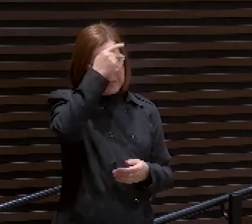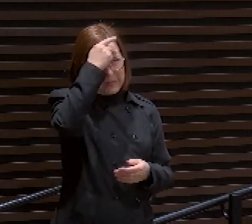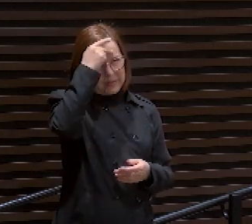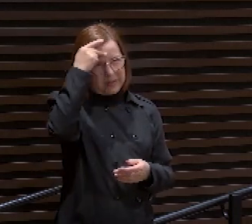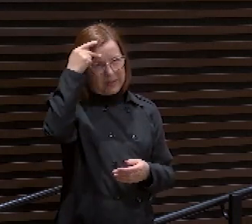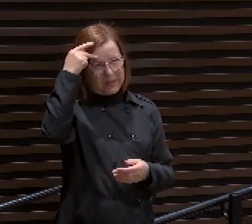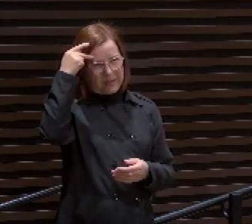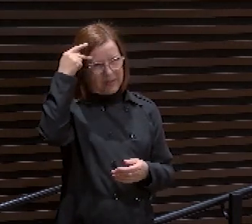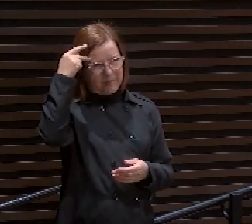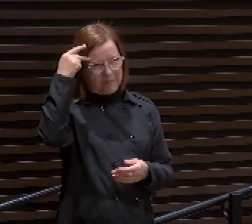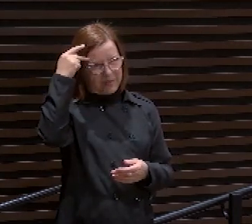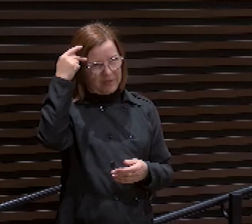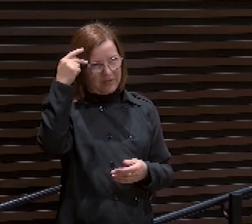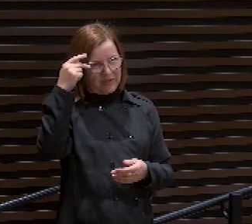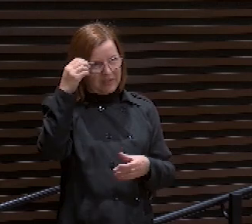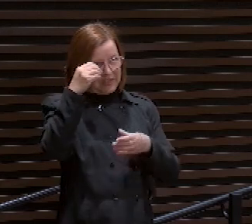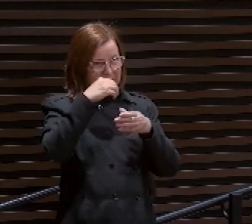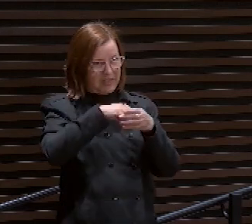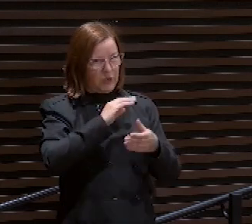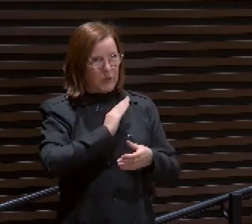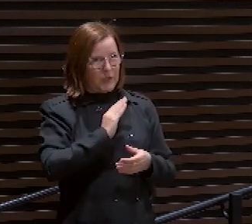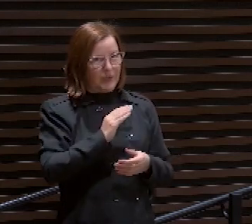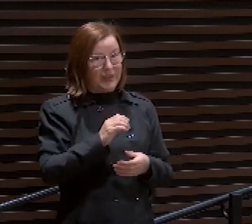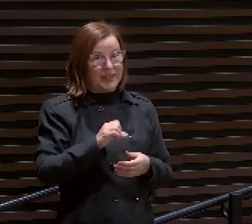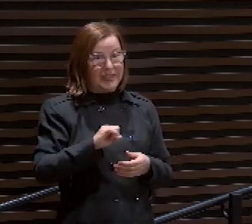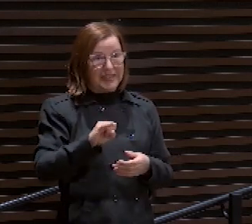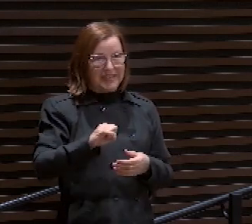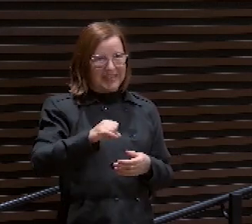Se o Espírito Santo te lembrou de alguém aí, irmão,